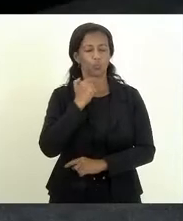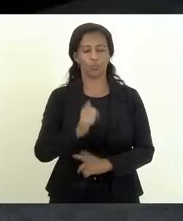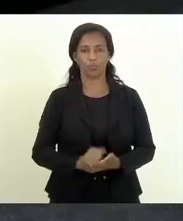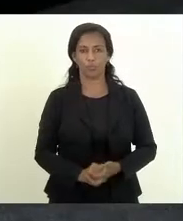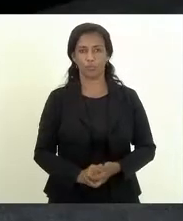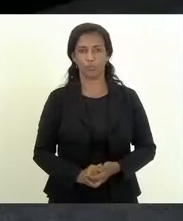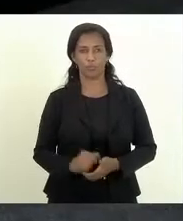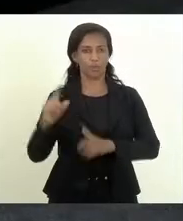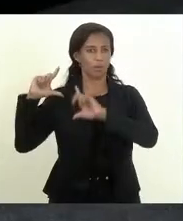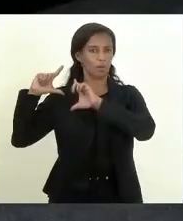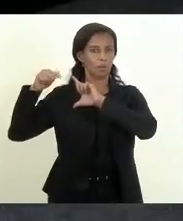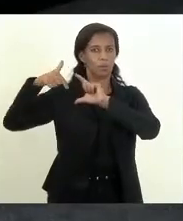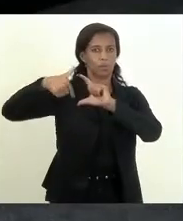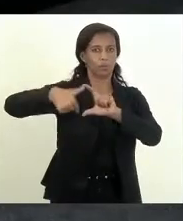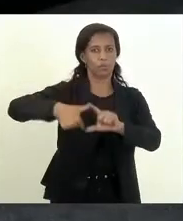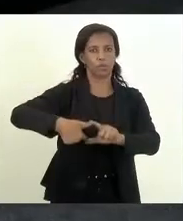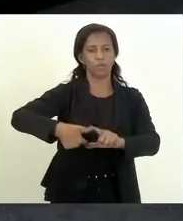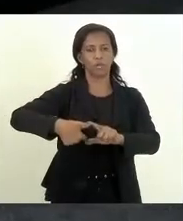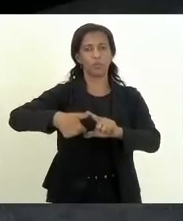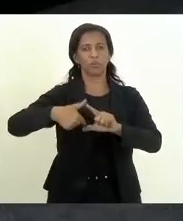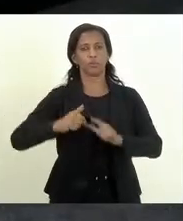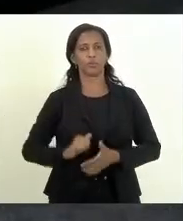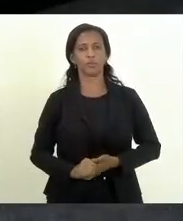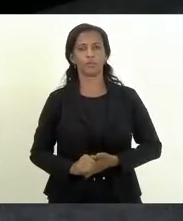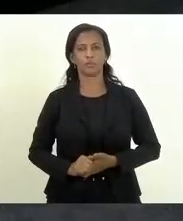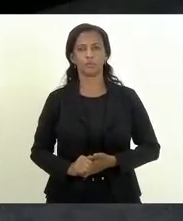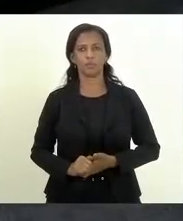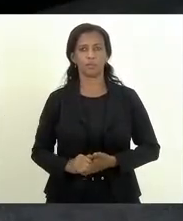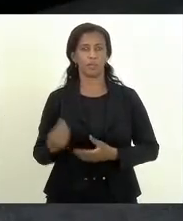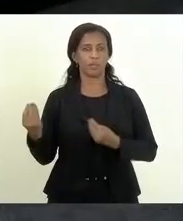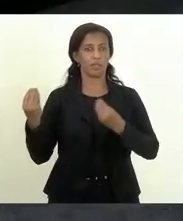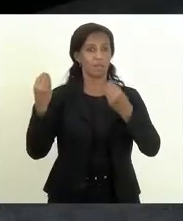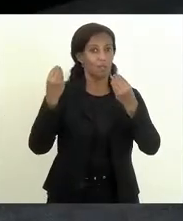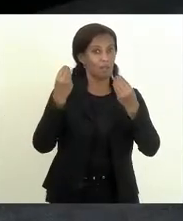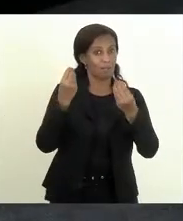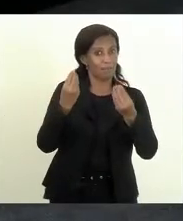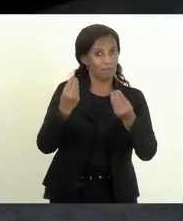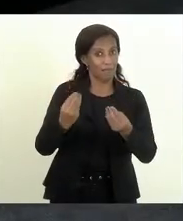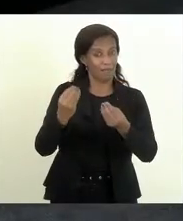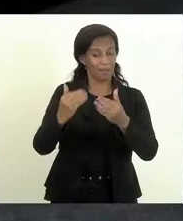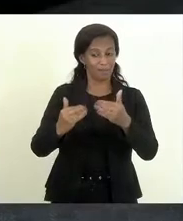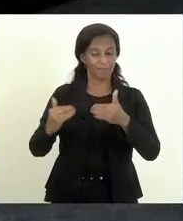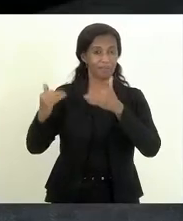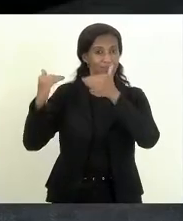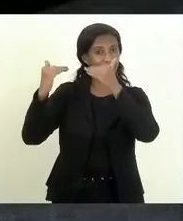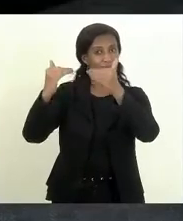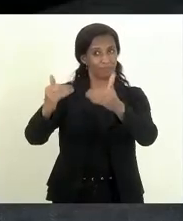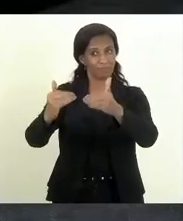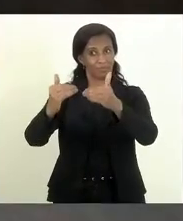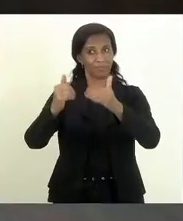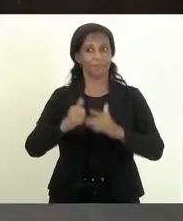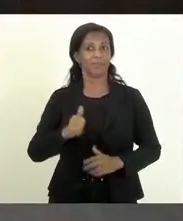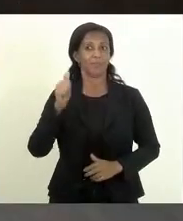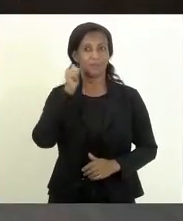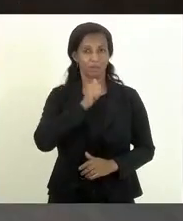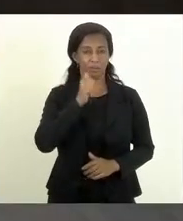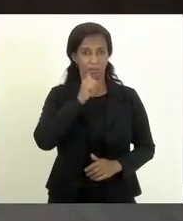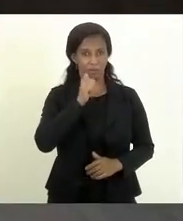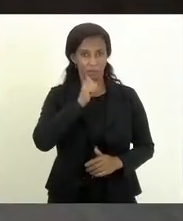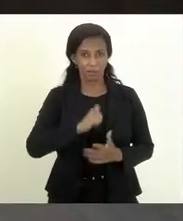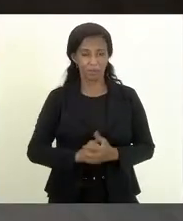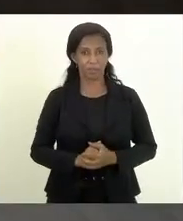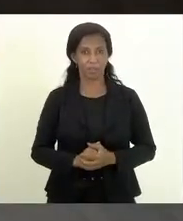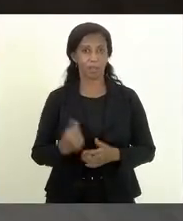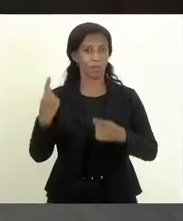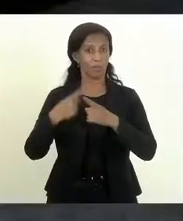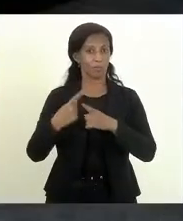essa tradição cultural, essa tradição que é trazida, sobretudo, deputada Renata, pelas mulheres, porque